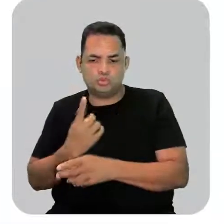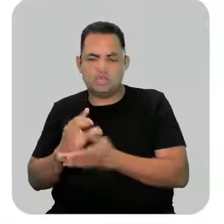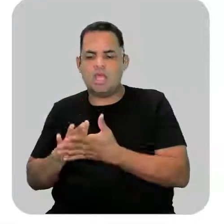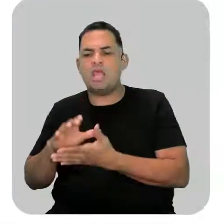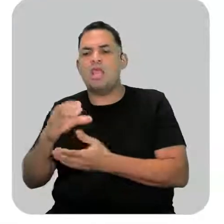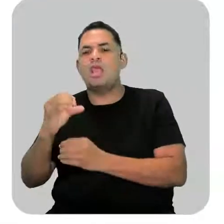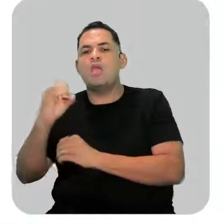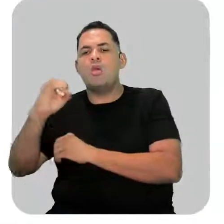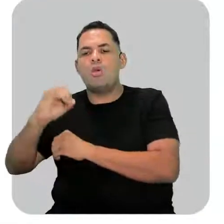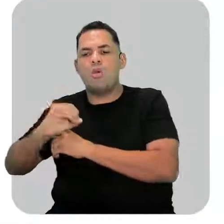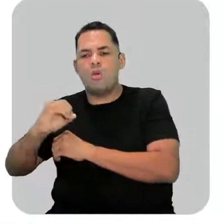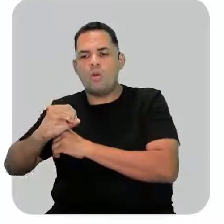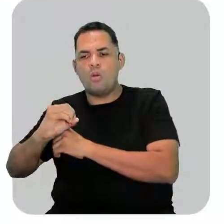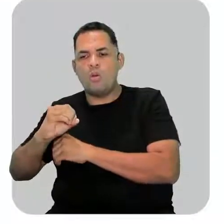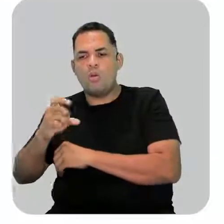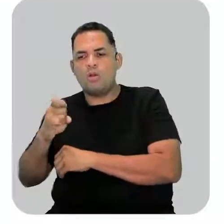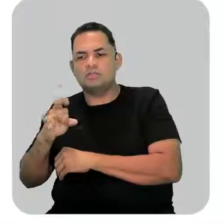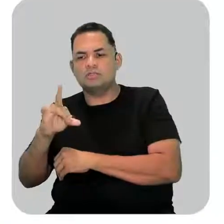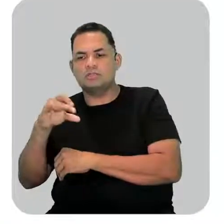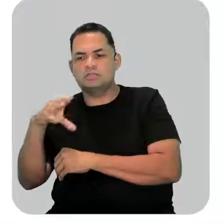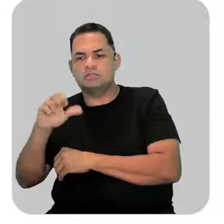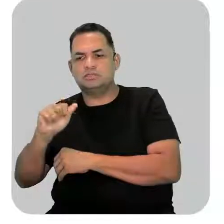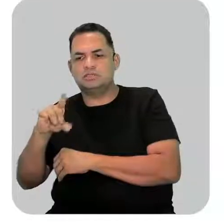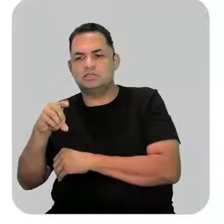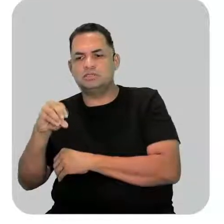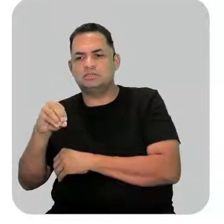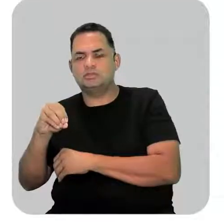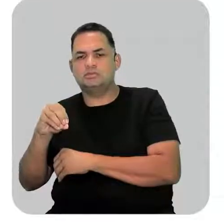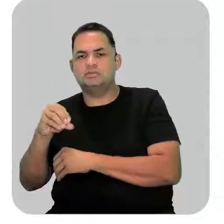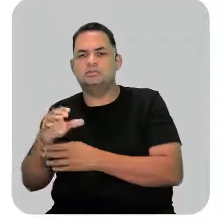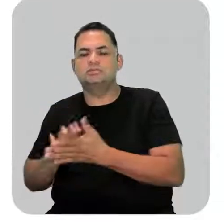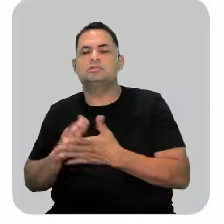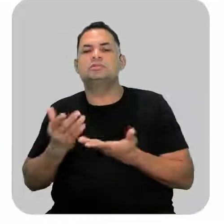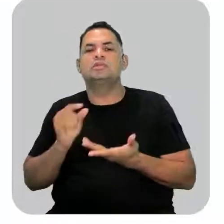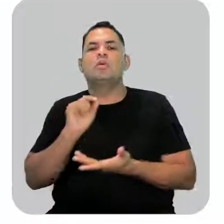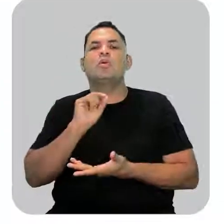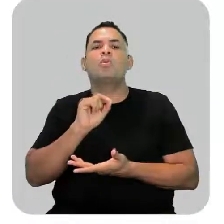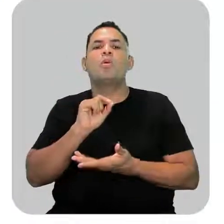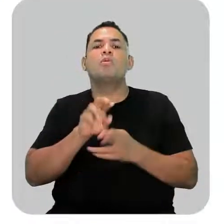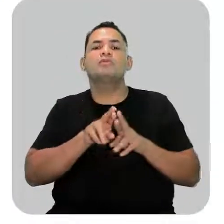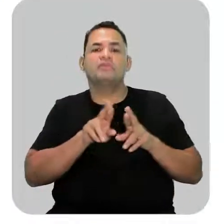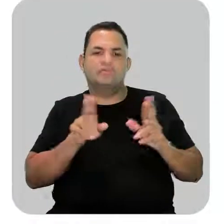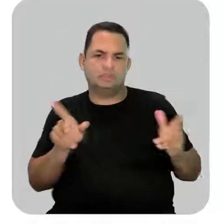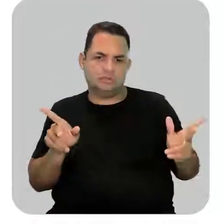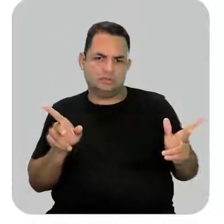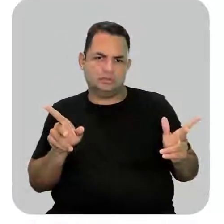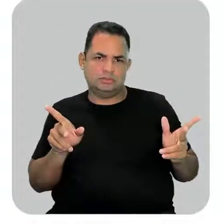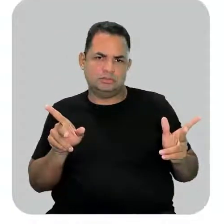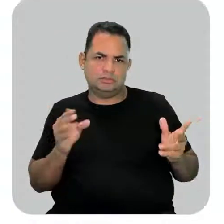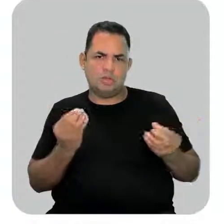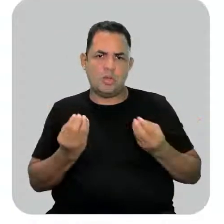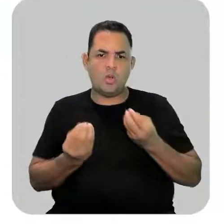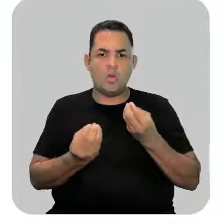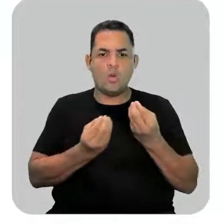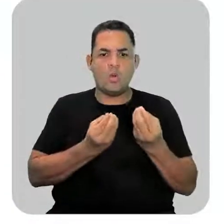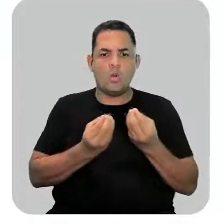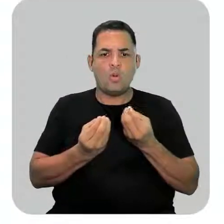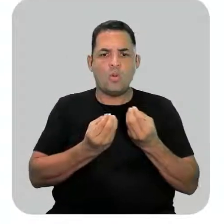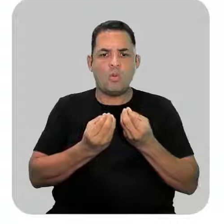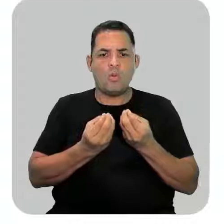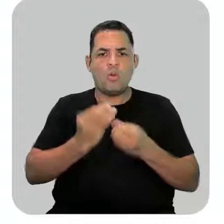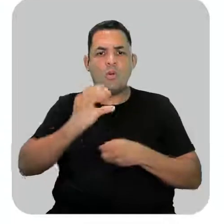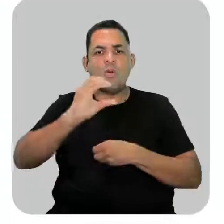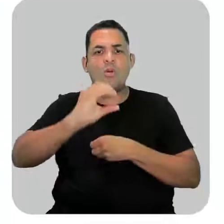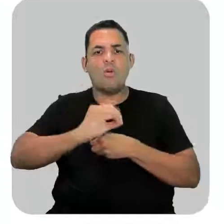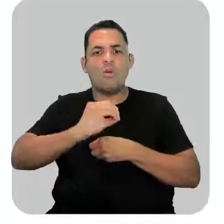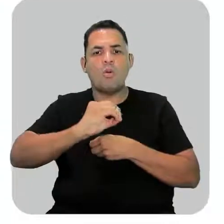por isso o nome função oxigenada. O que vai diferenciar? Como esse